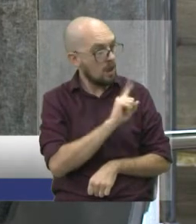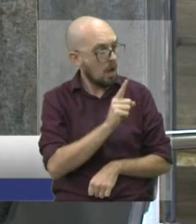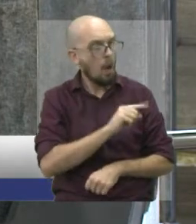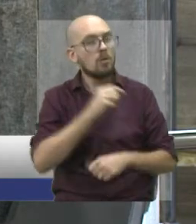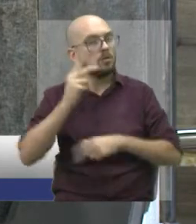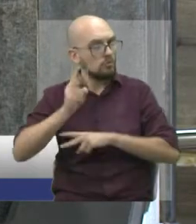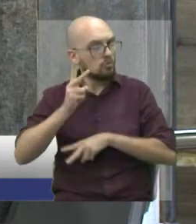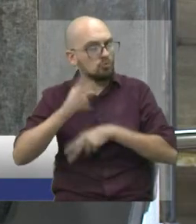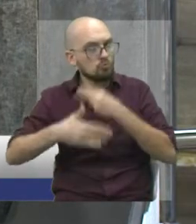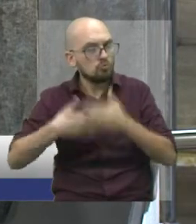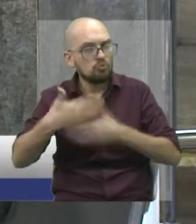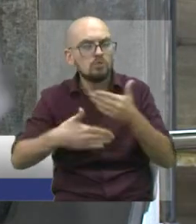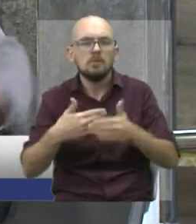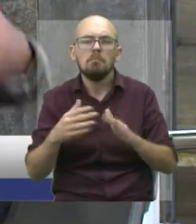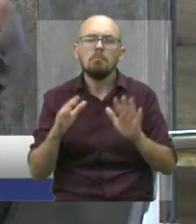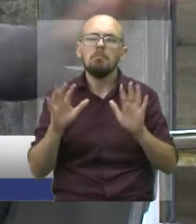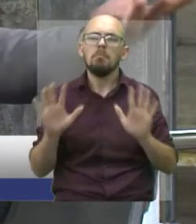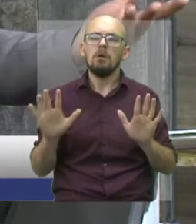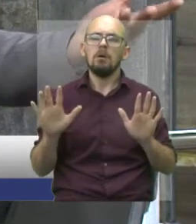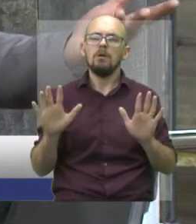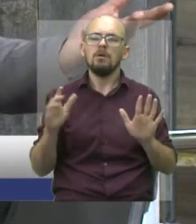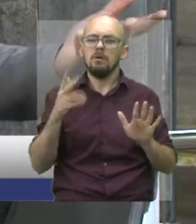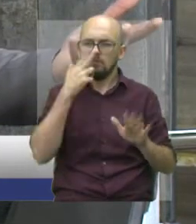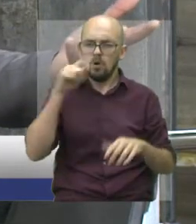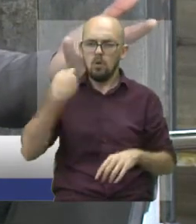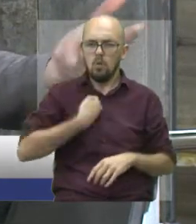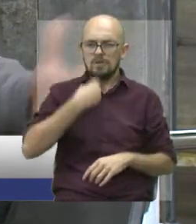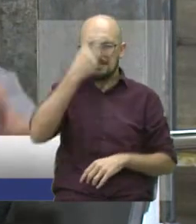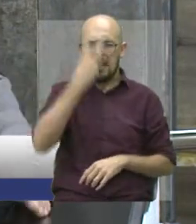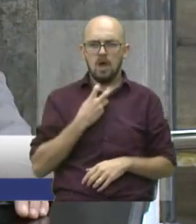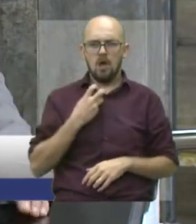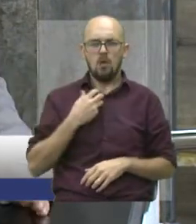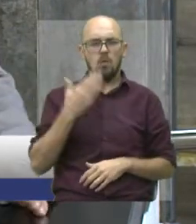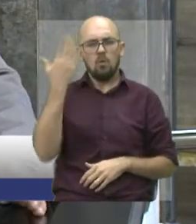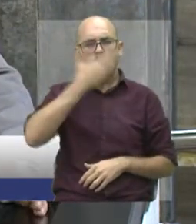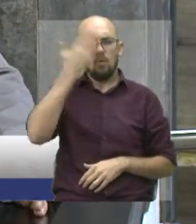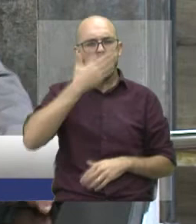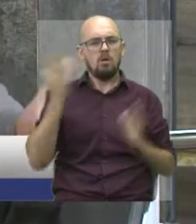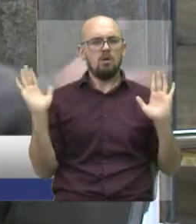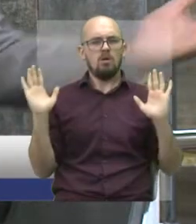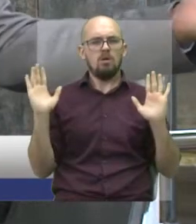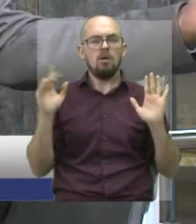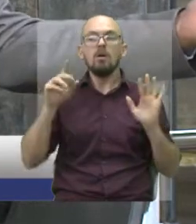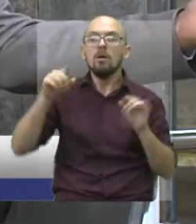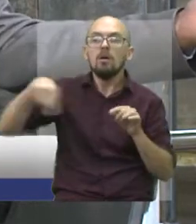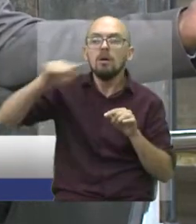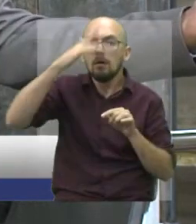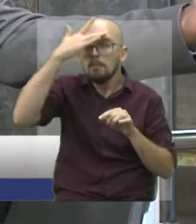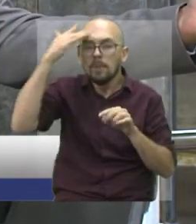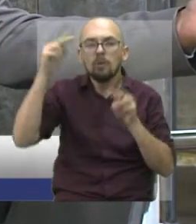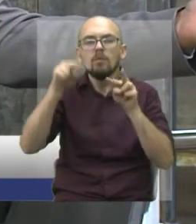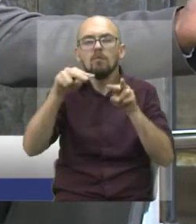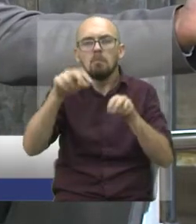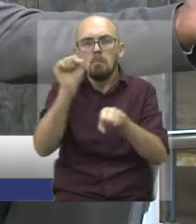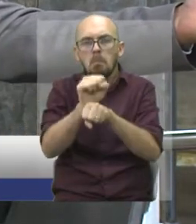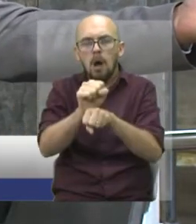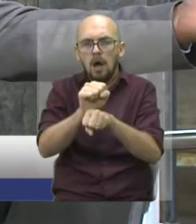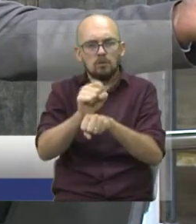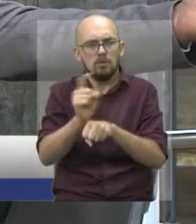interrompida. Então, eu sou cego? Então, quem mora lá, o que vai fazer?